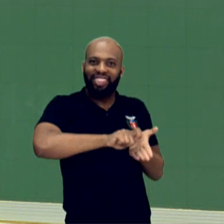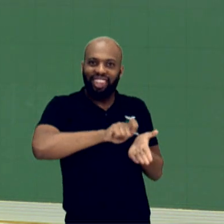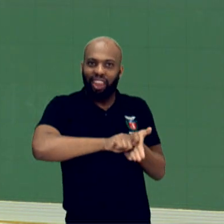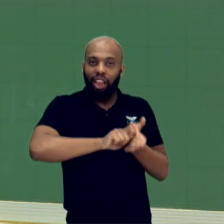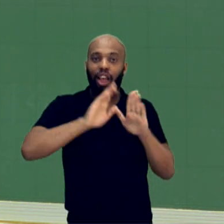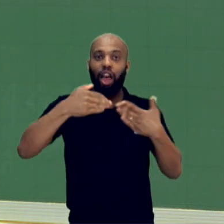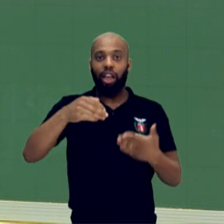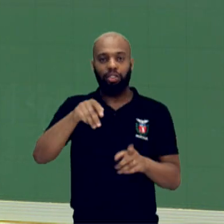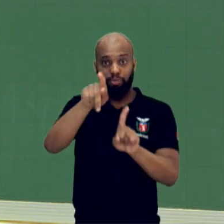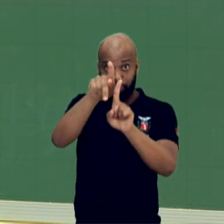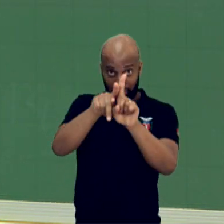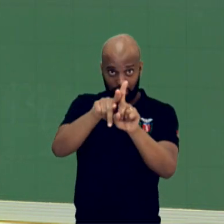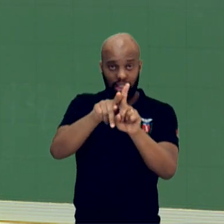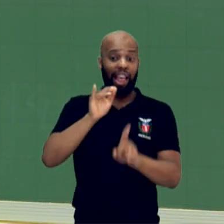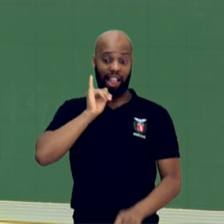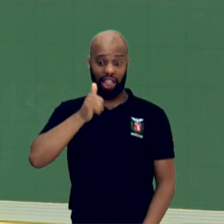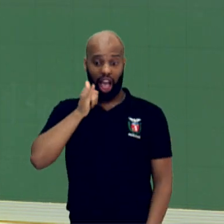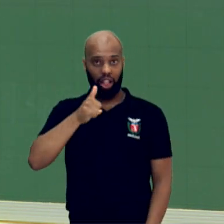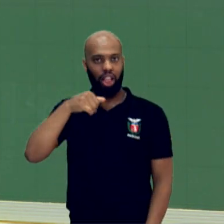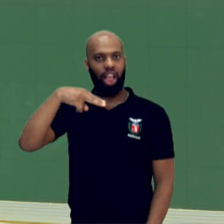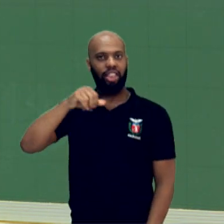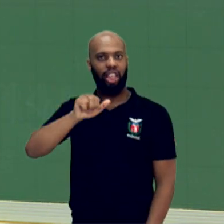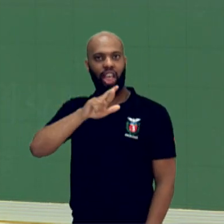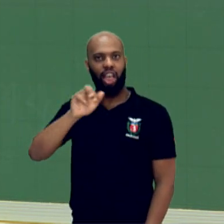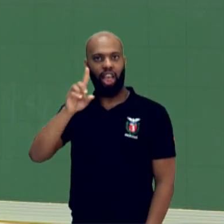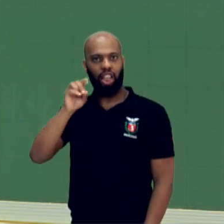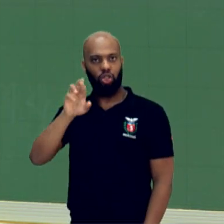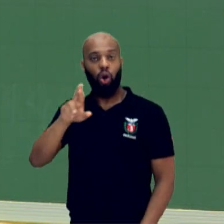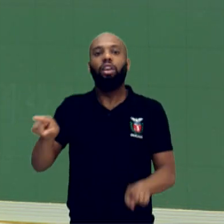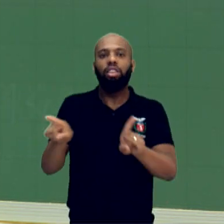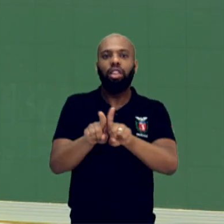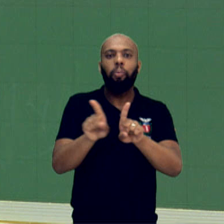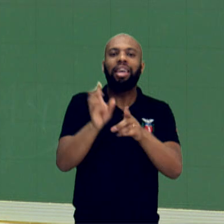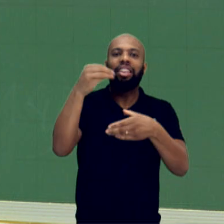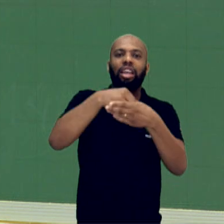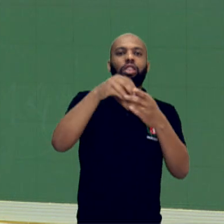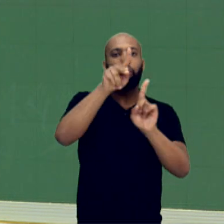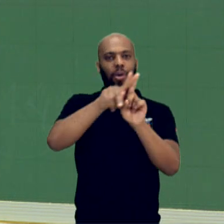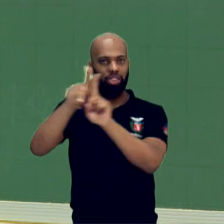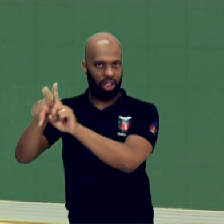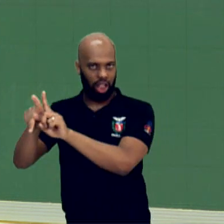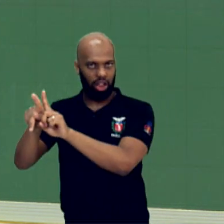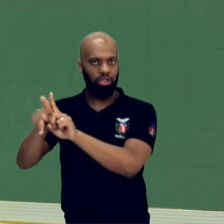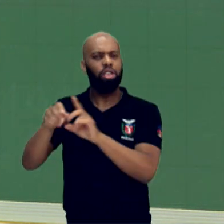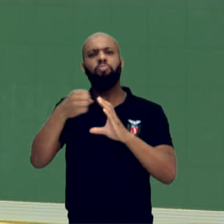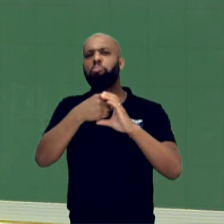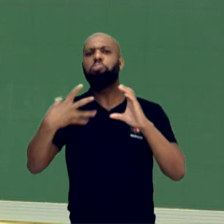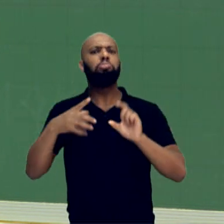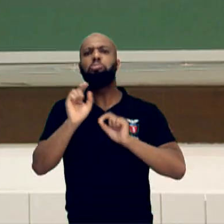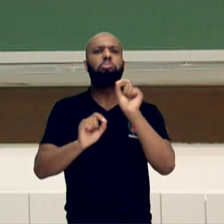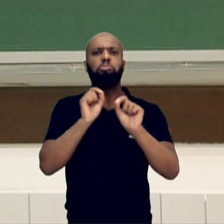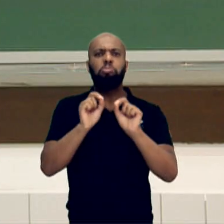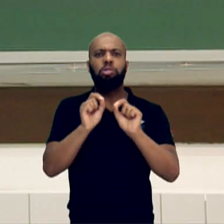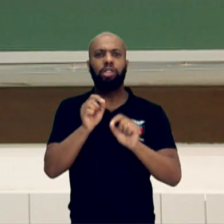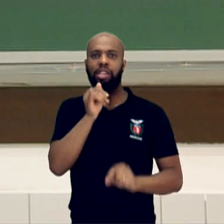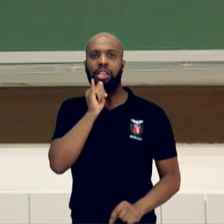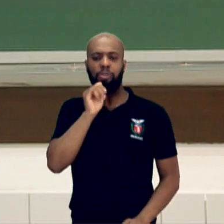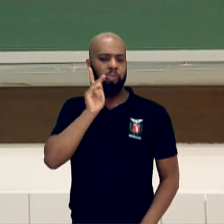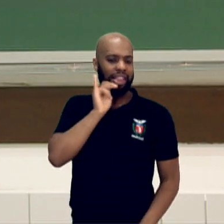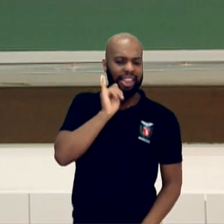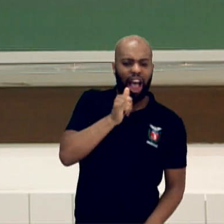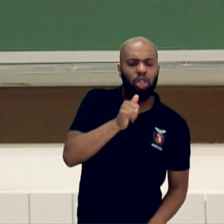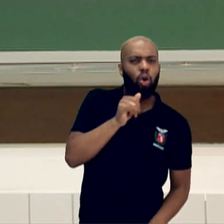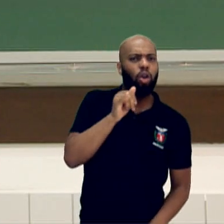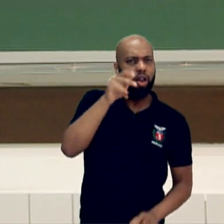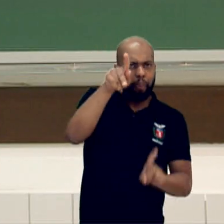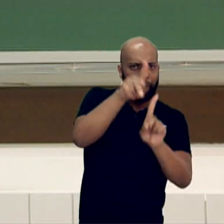a própria pessoa, que é o narrador, também é personagem. E uma dessas características é o quê? Quando o narrador é personagem,